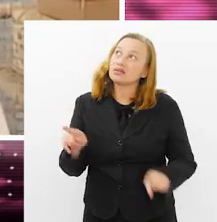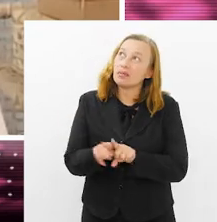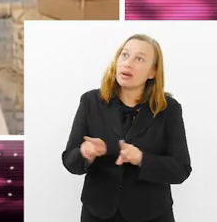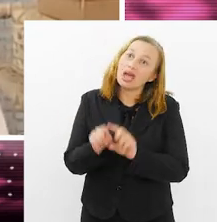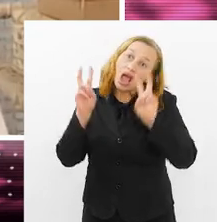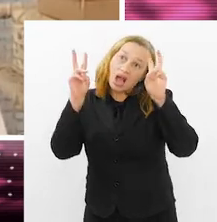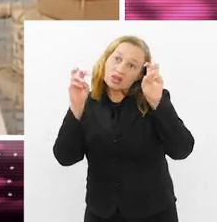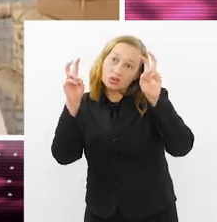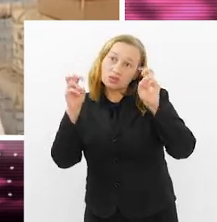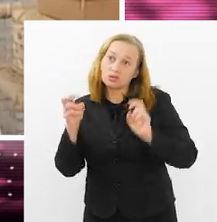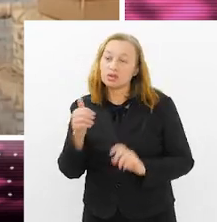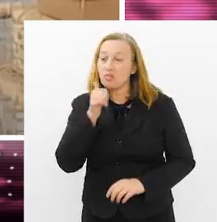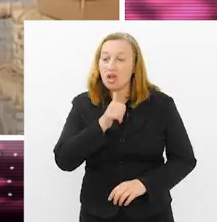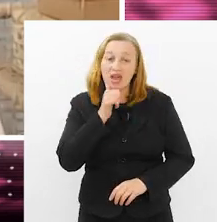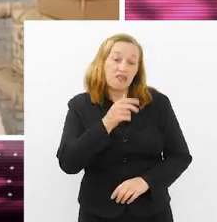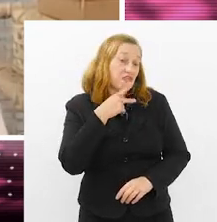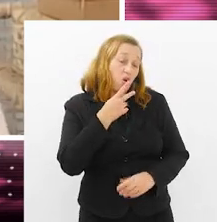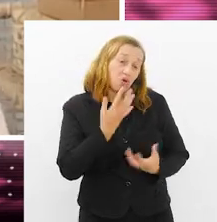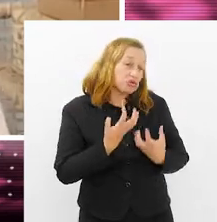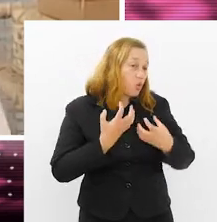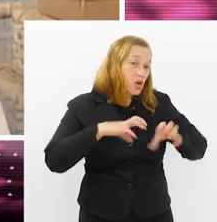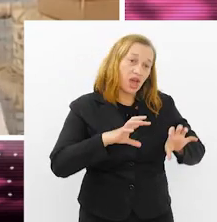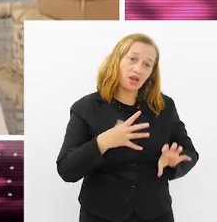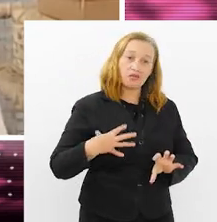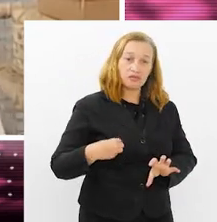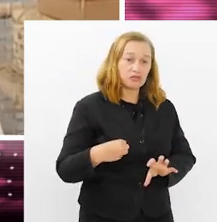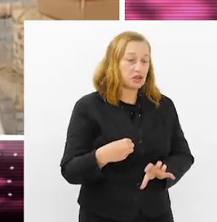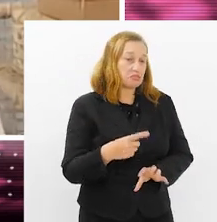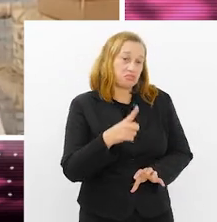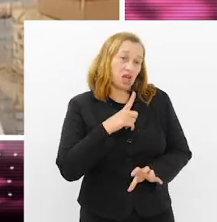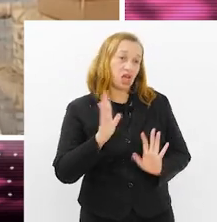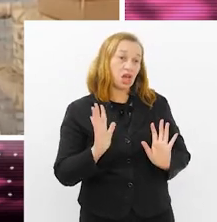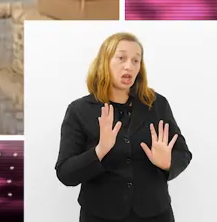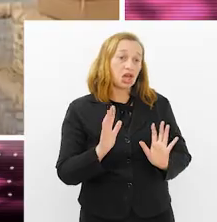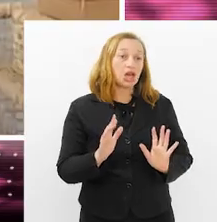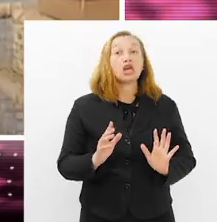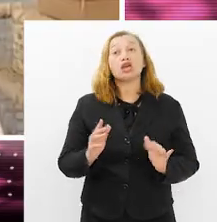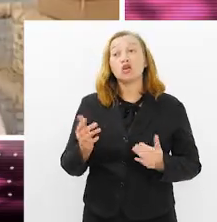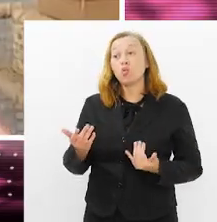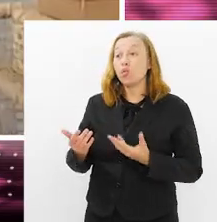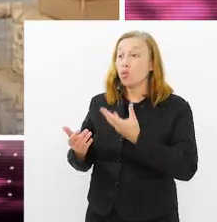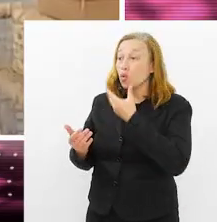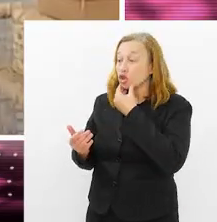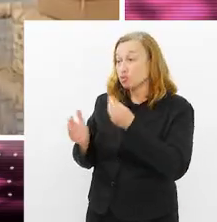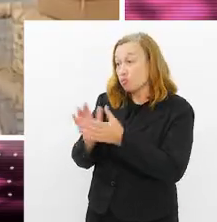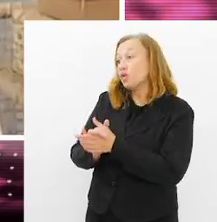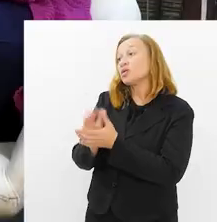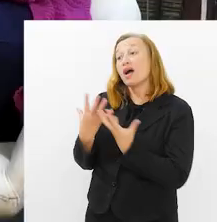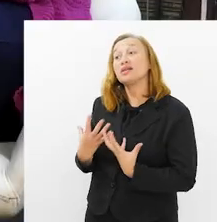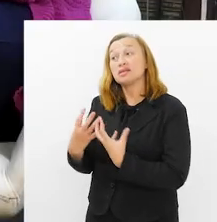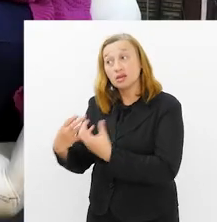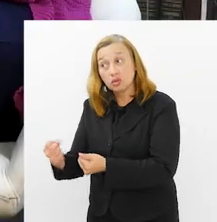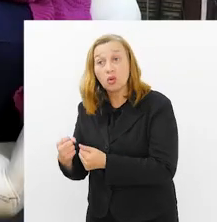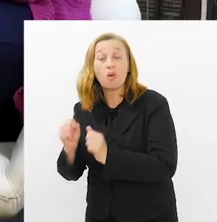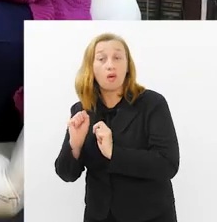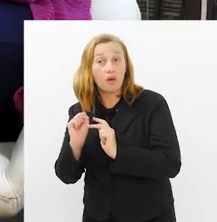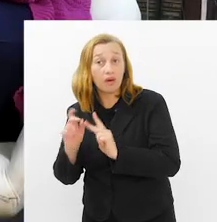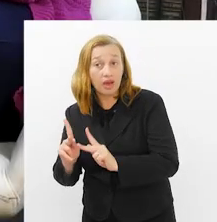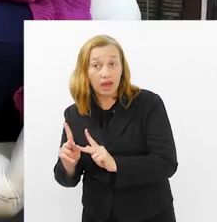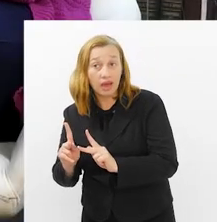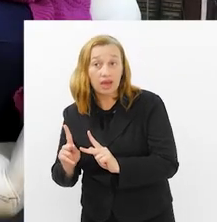mulheres que resolveram dizer para o parceiro que não queriam e o parceiro acatou de boa, né? Que aquilo não era uma prioridade na vida